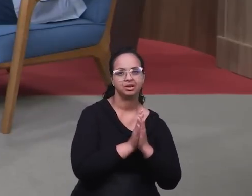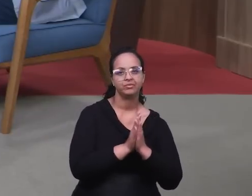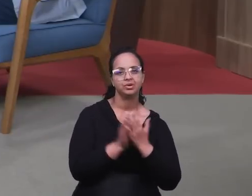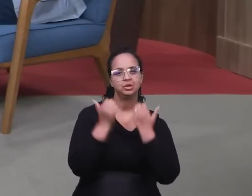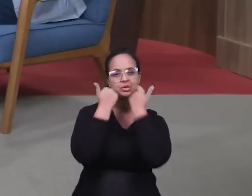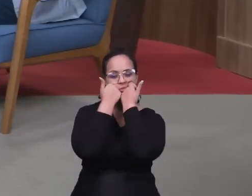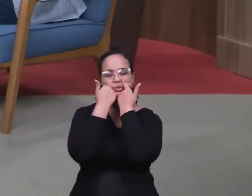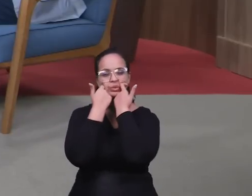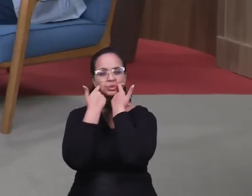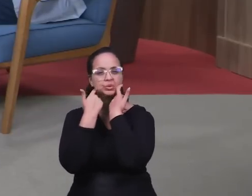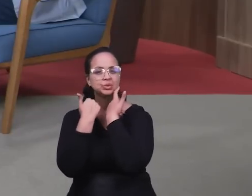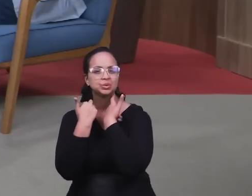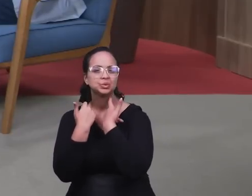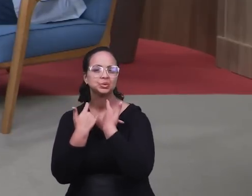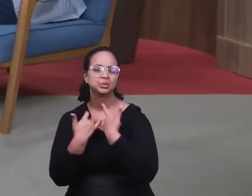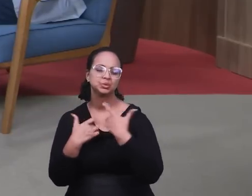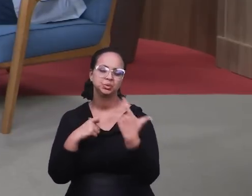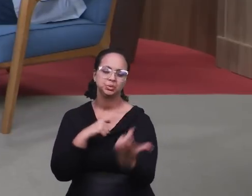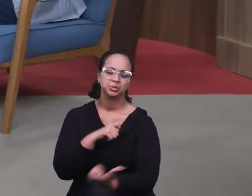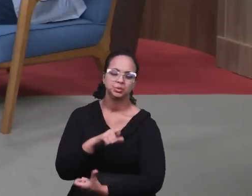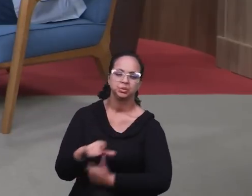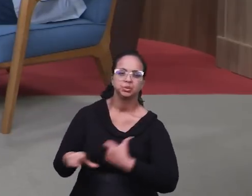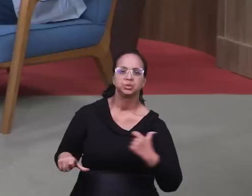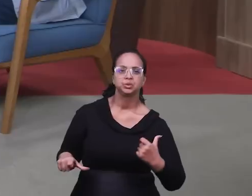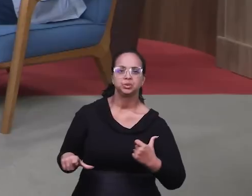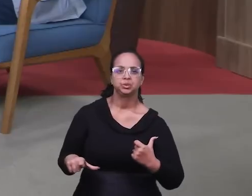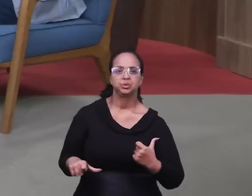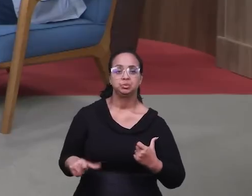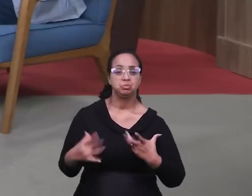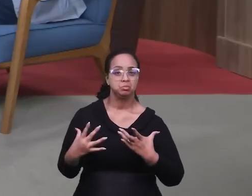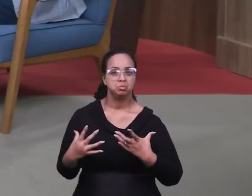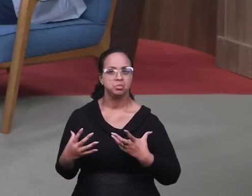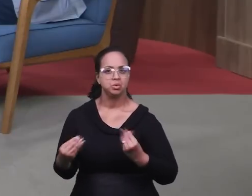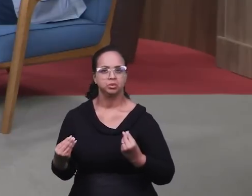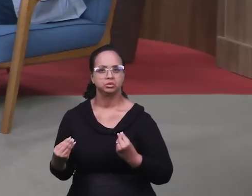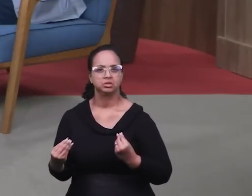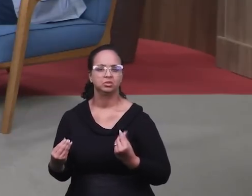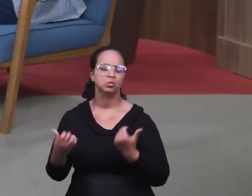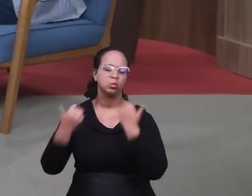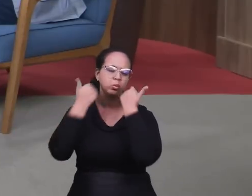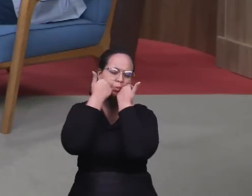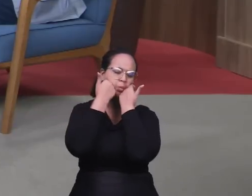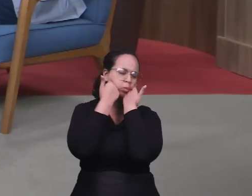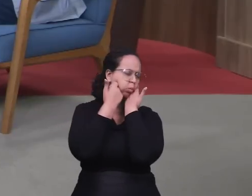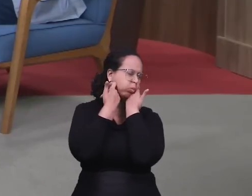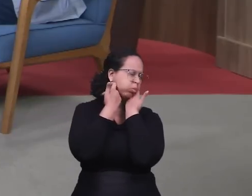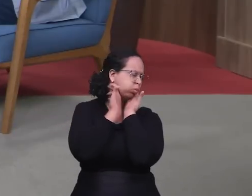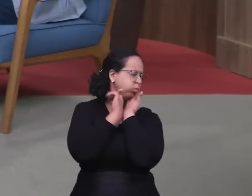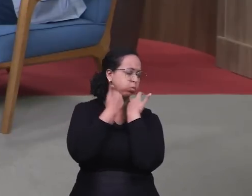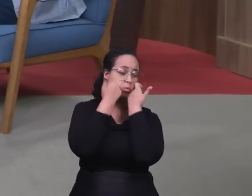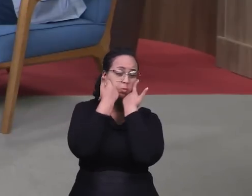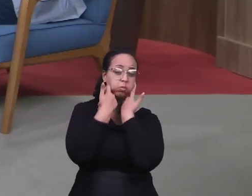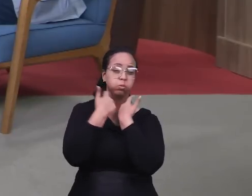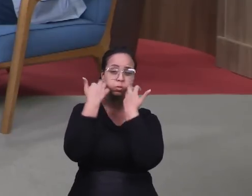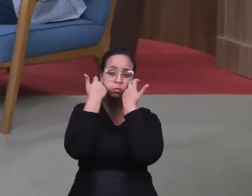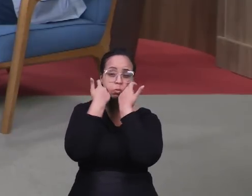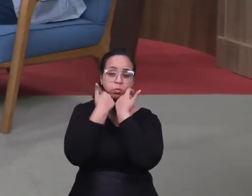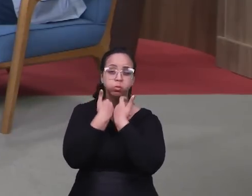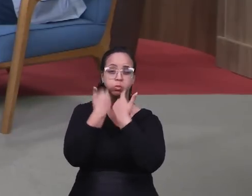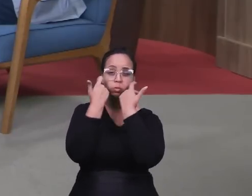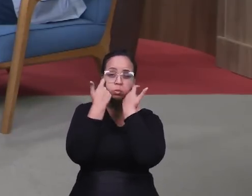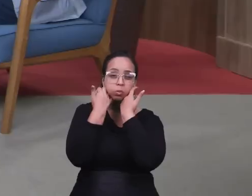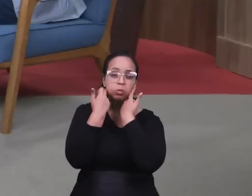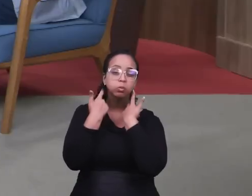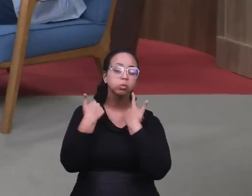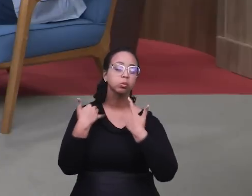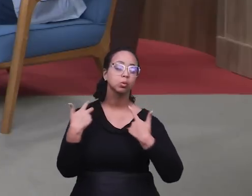E o seu suor, diz a palavra, tornou-se... Não foi pequenas não, rapaz. Grandes gotas. Grandes